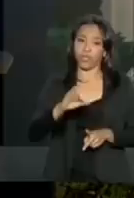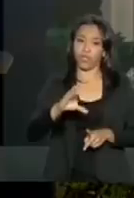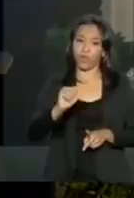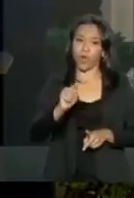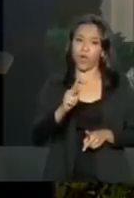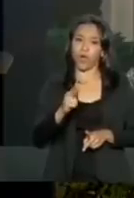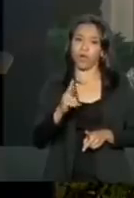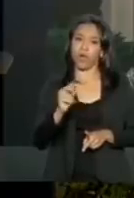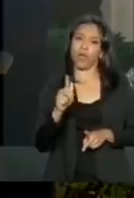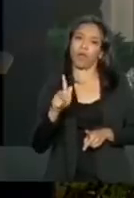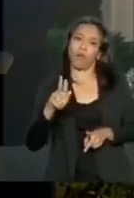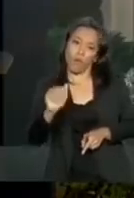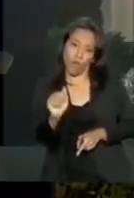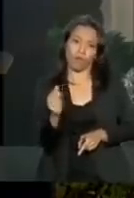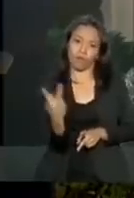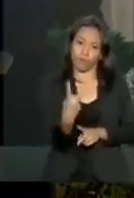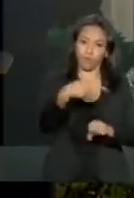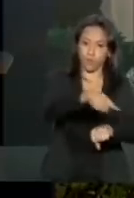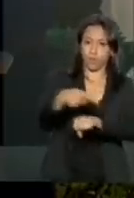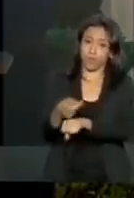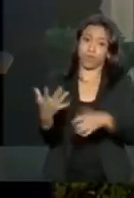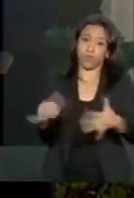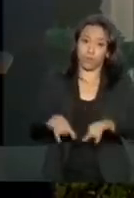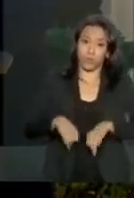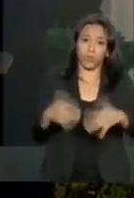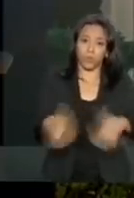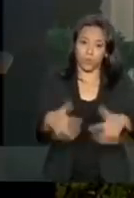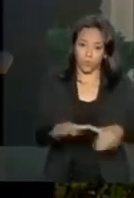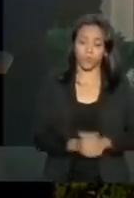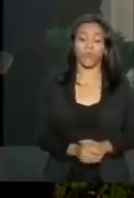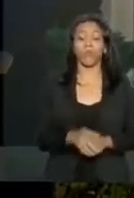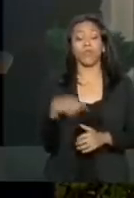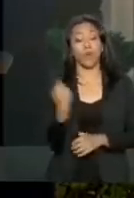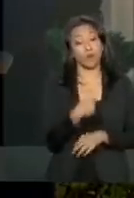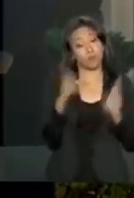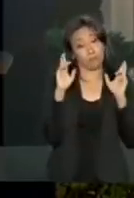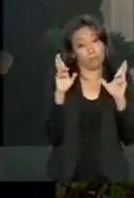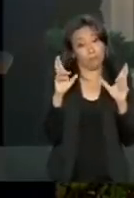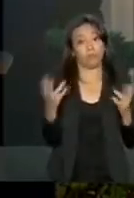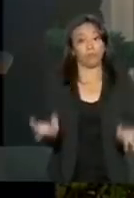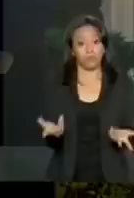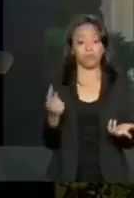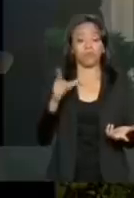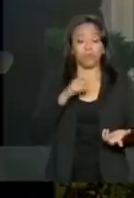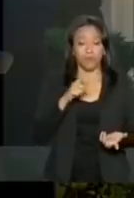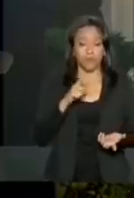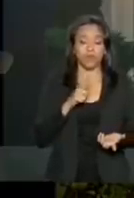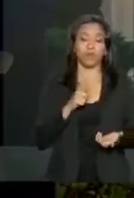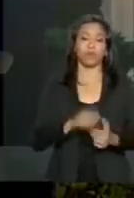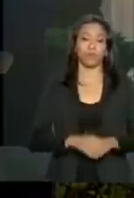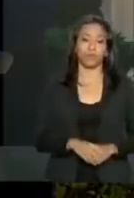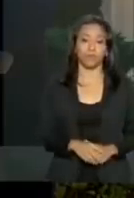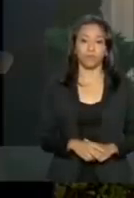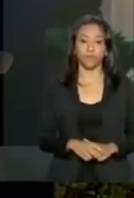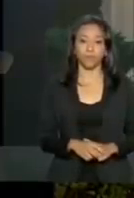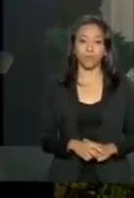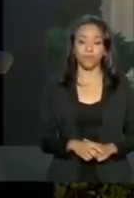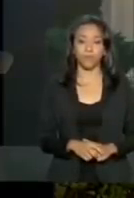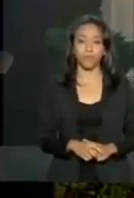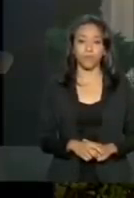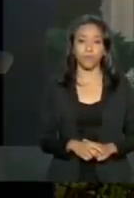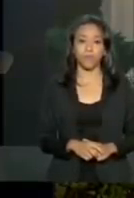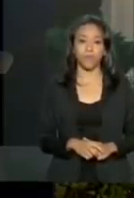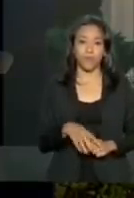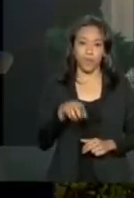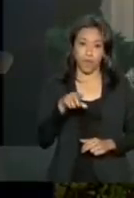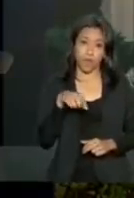nosso hemisfério e esperamos que tenha chegado ao